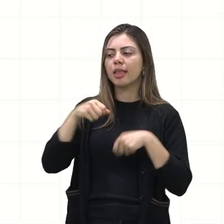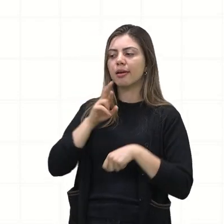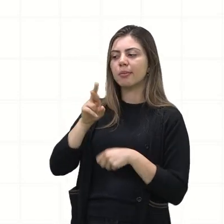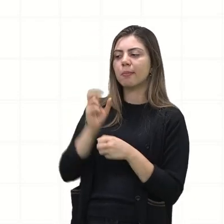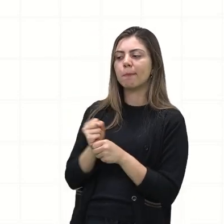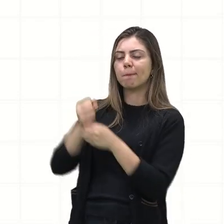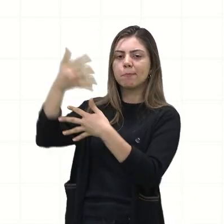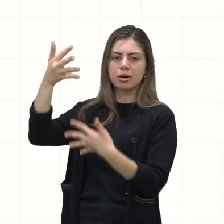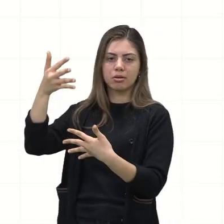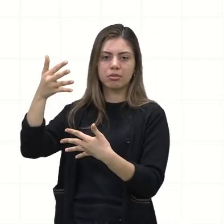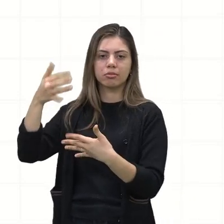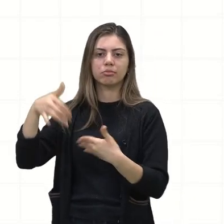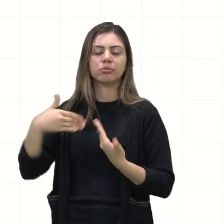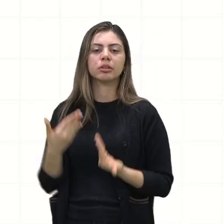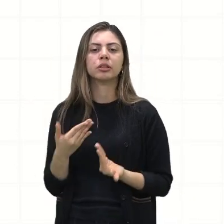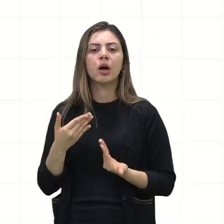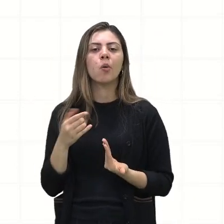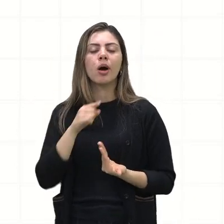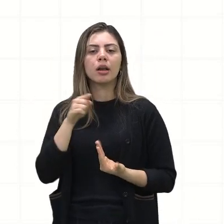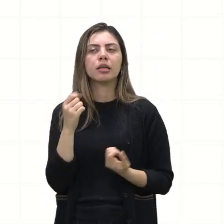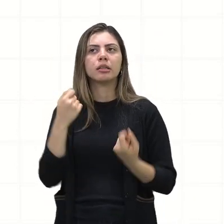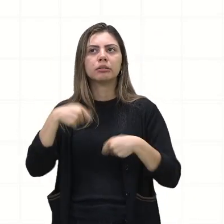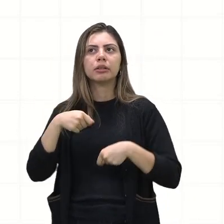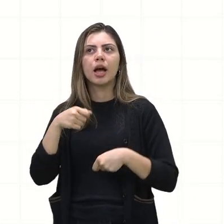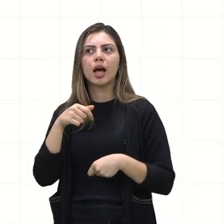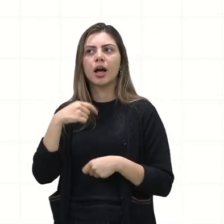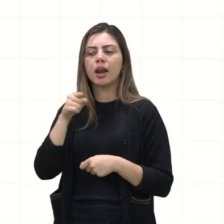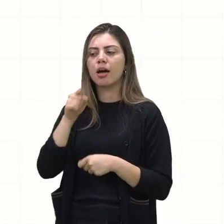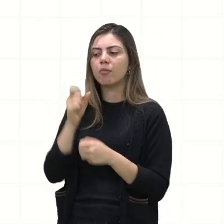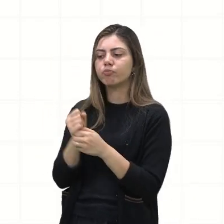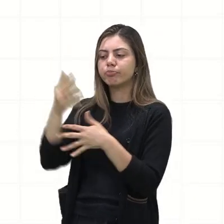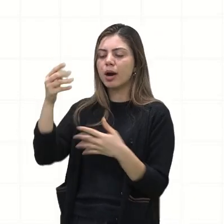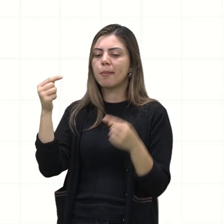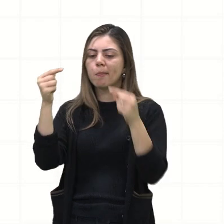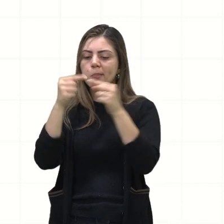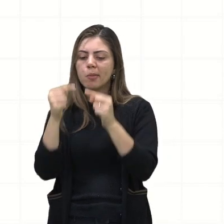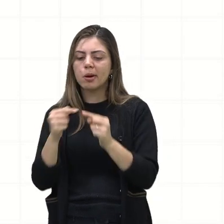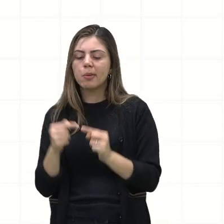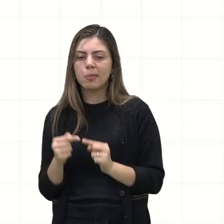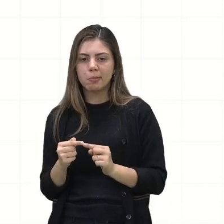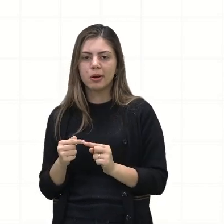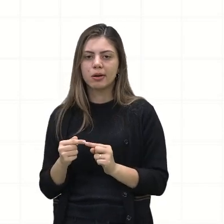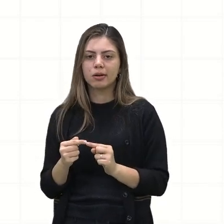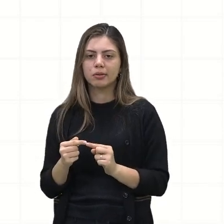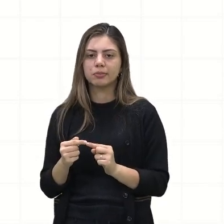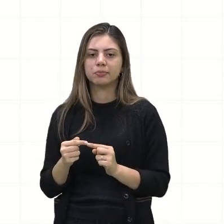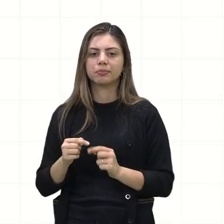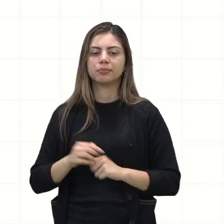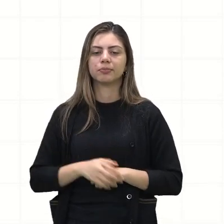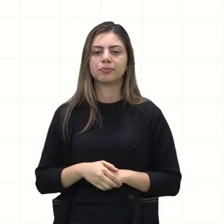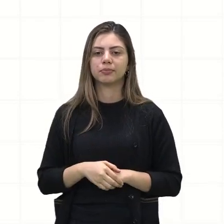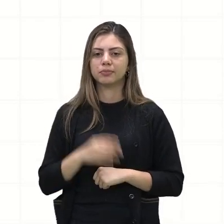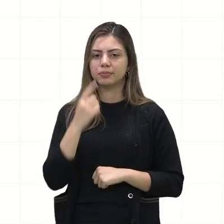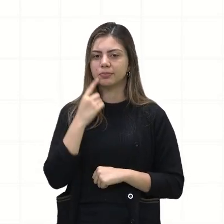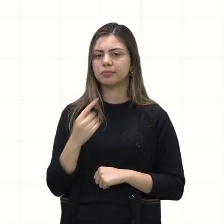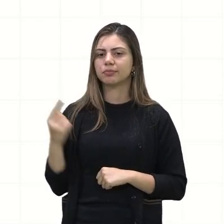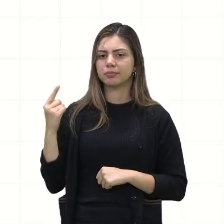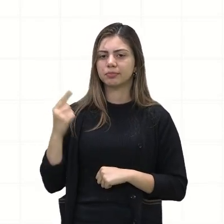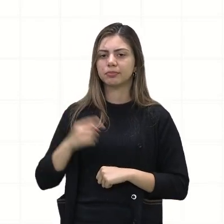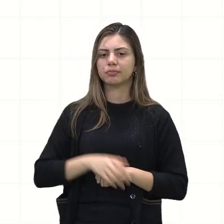distintas, então a quantidade de maneiras de se tomar sucessivamente as decisões, né? Ó.